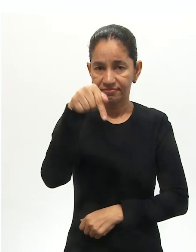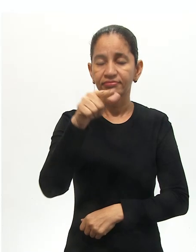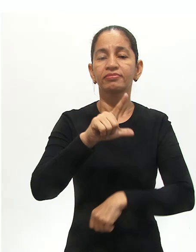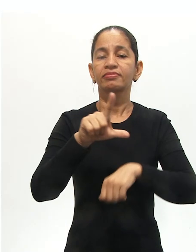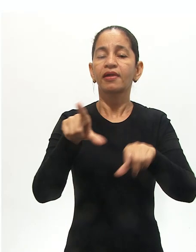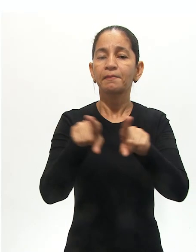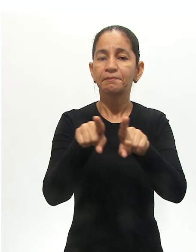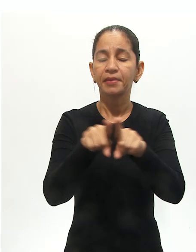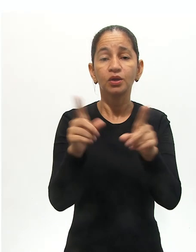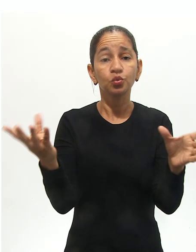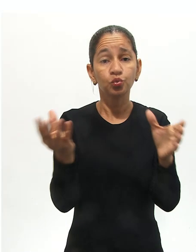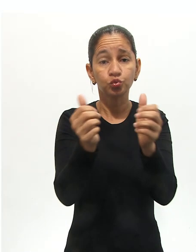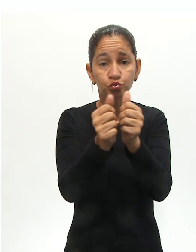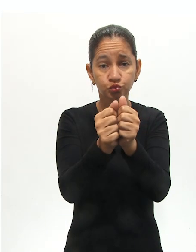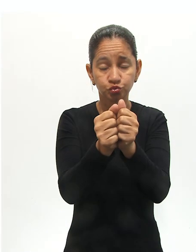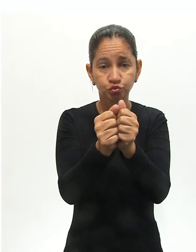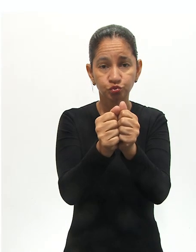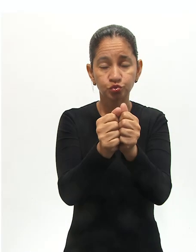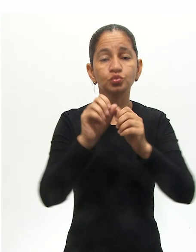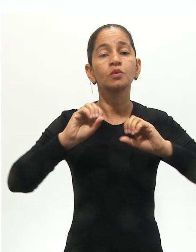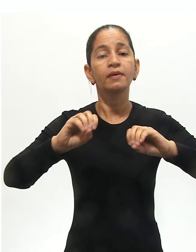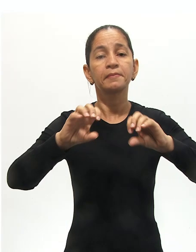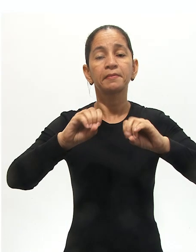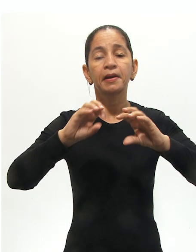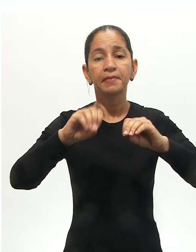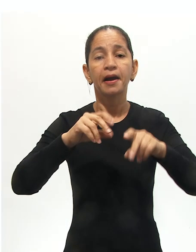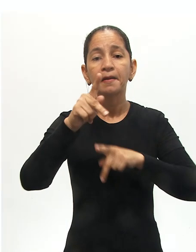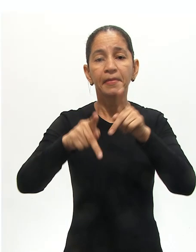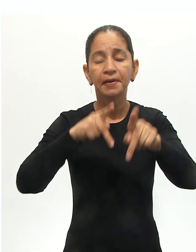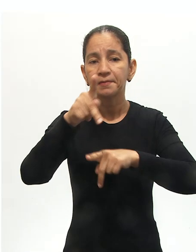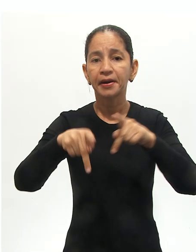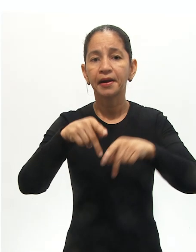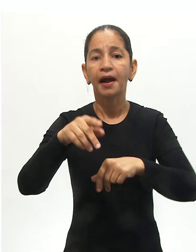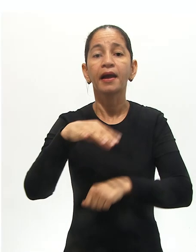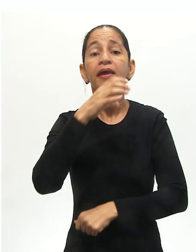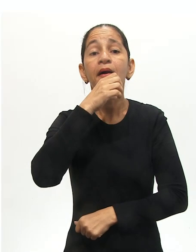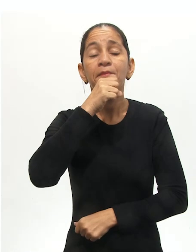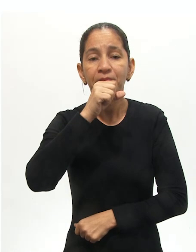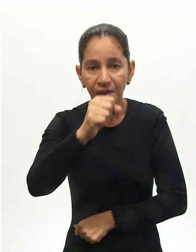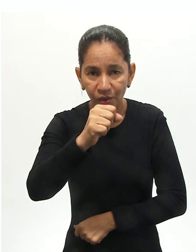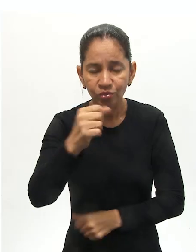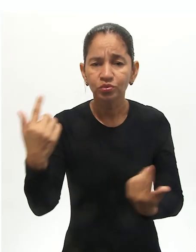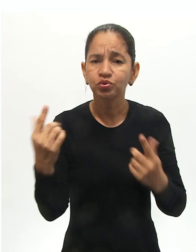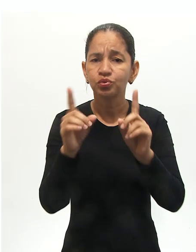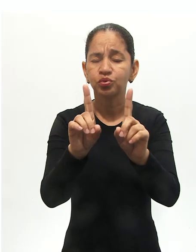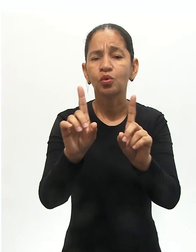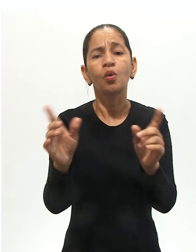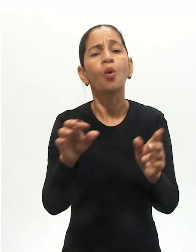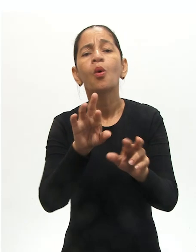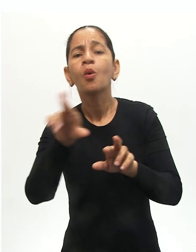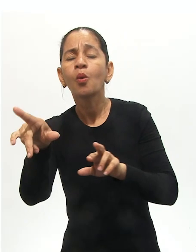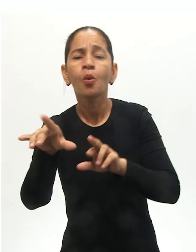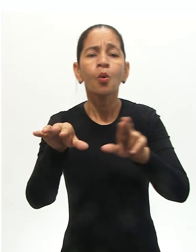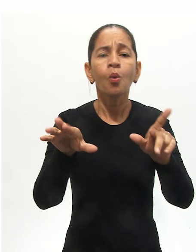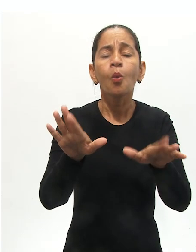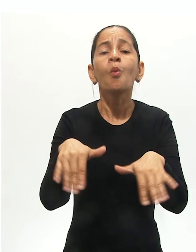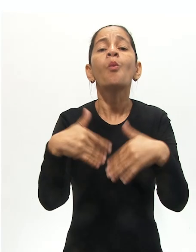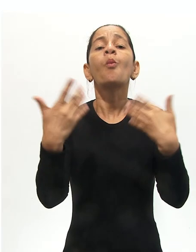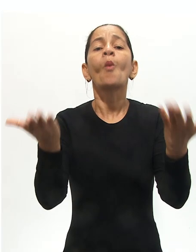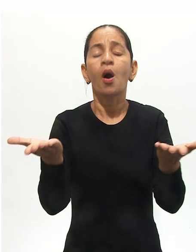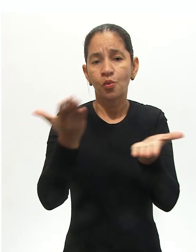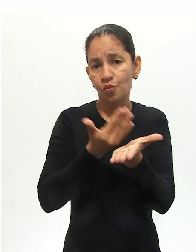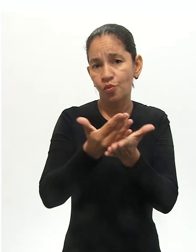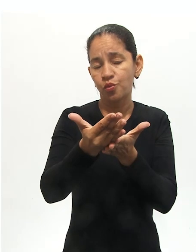vai surgir também uma educação popular e uma educação paulo-freireana. Essa educação